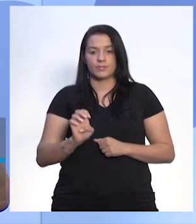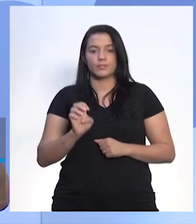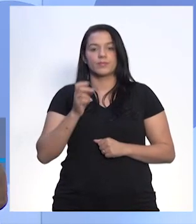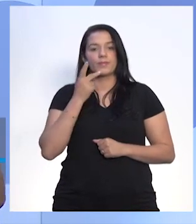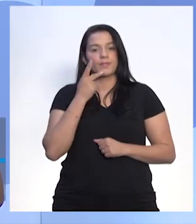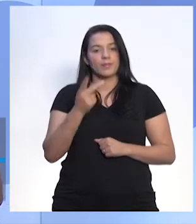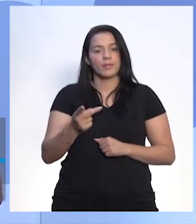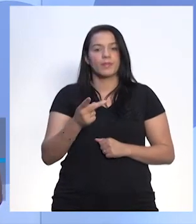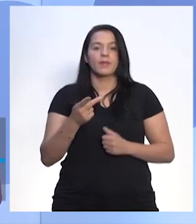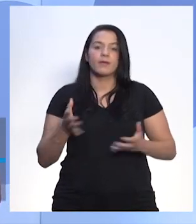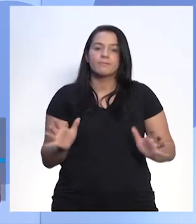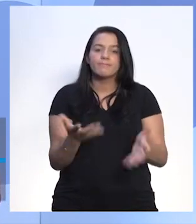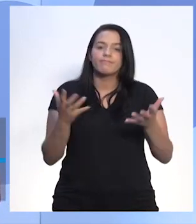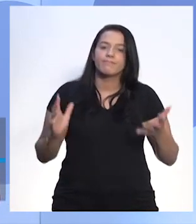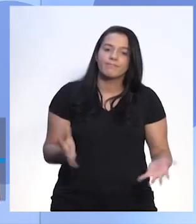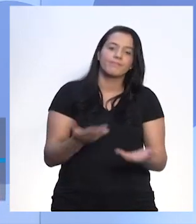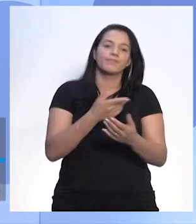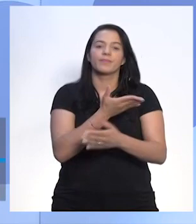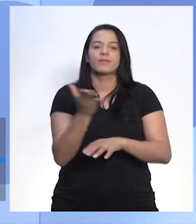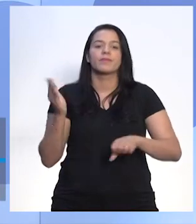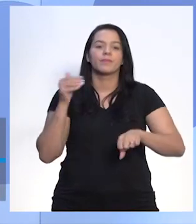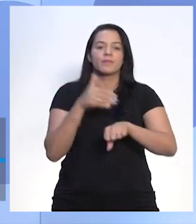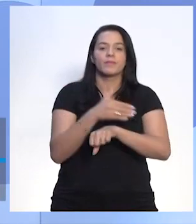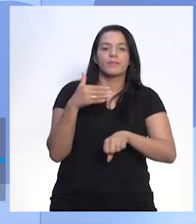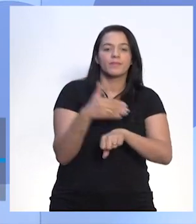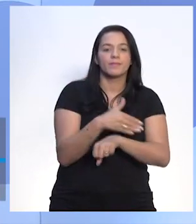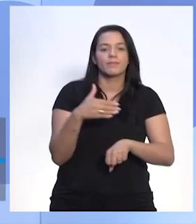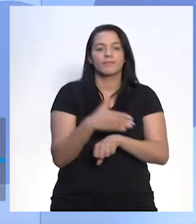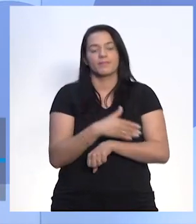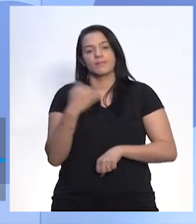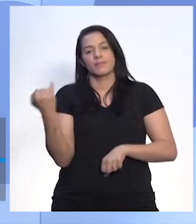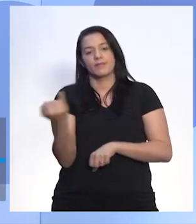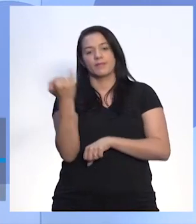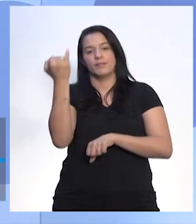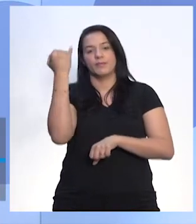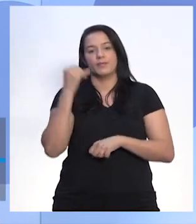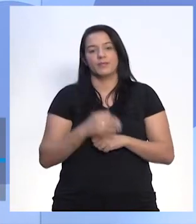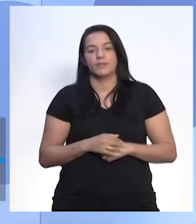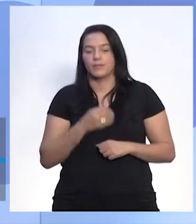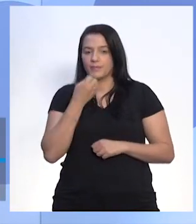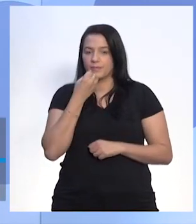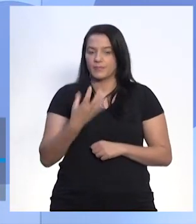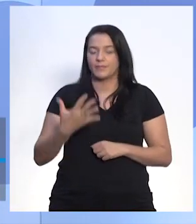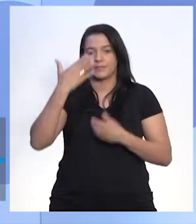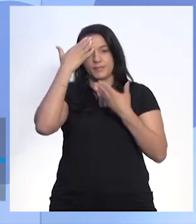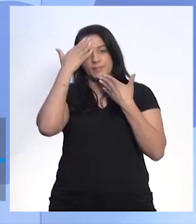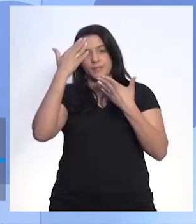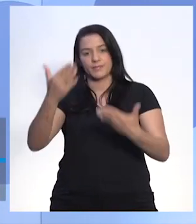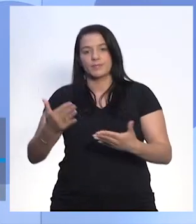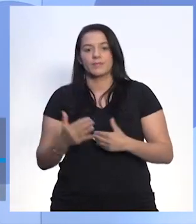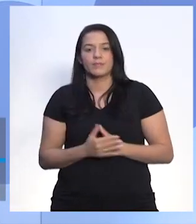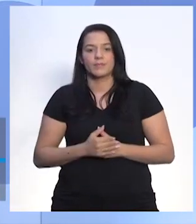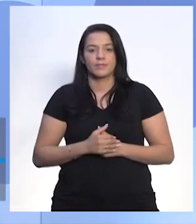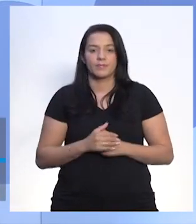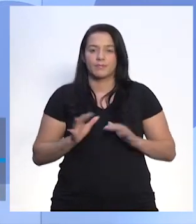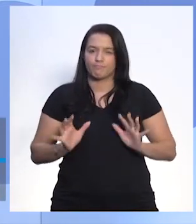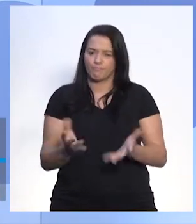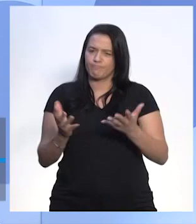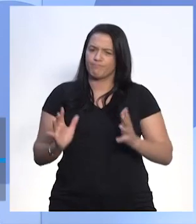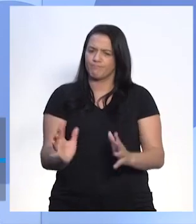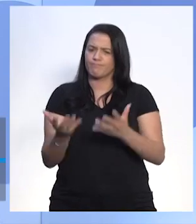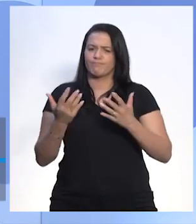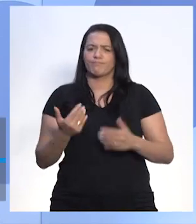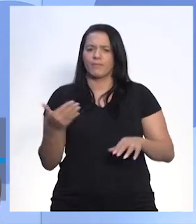Gente, ânimo, pessoal, vamos participar das aulas aí, é extremamente importante. Tatiane, obrigado pelo recado e o pessoal vai